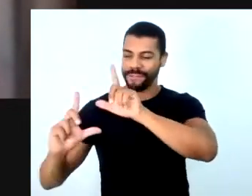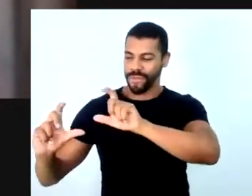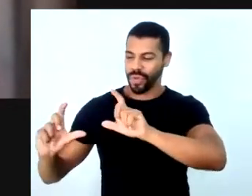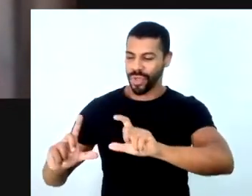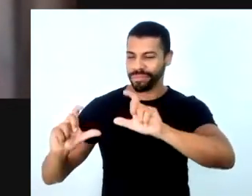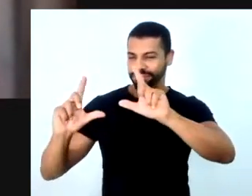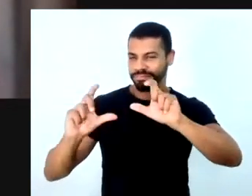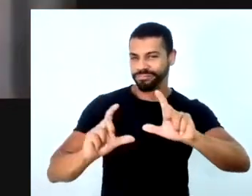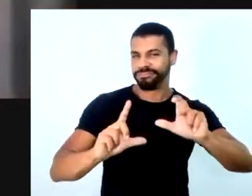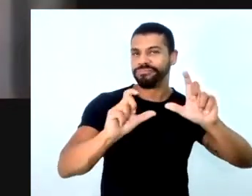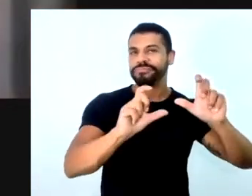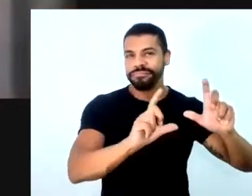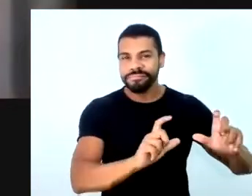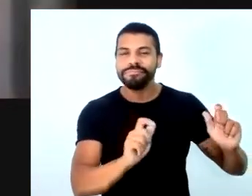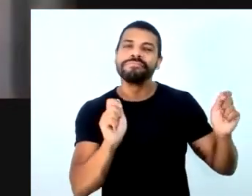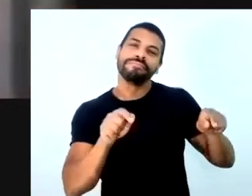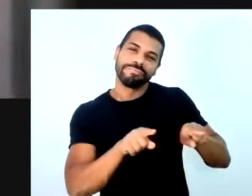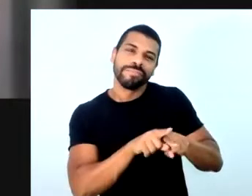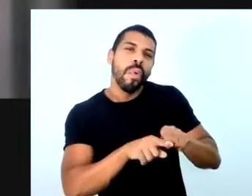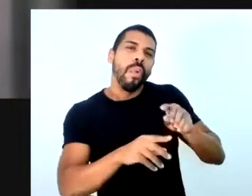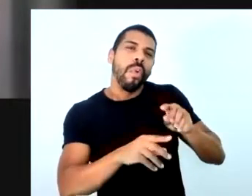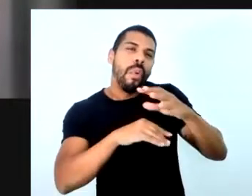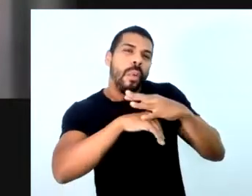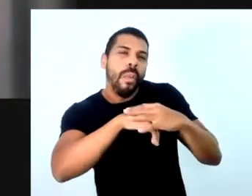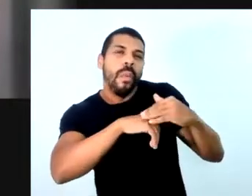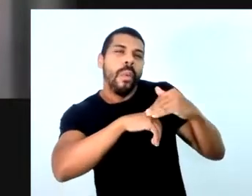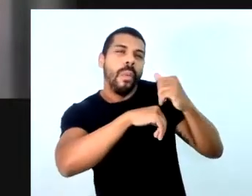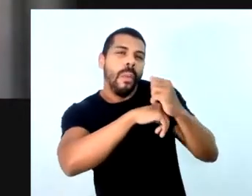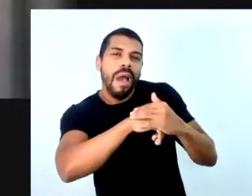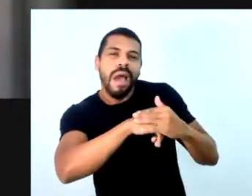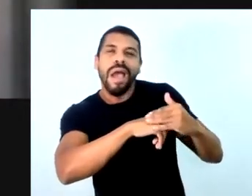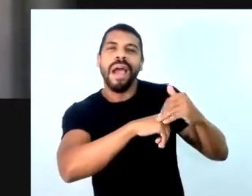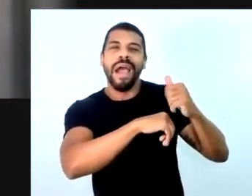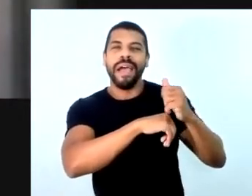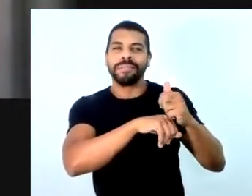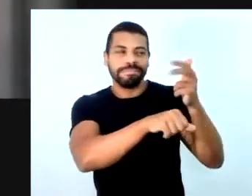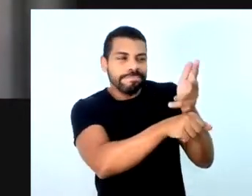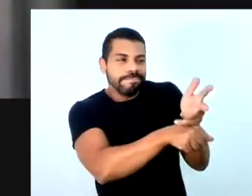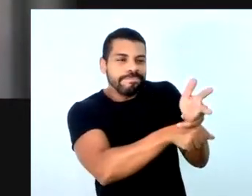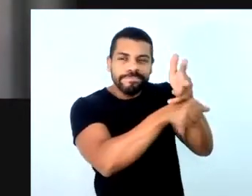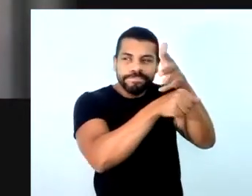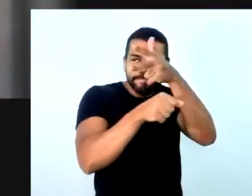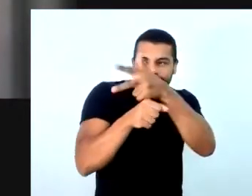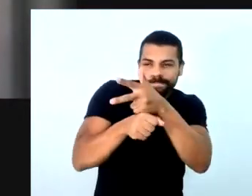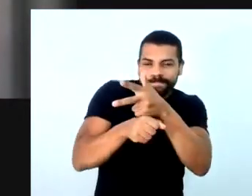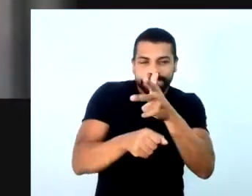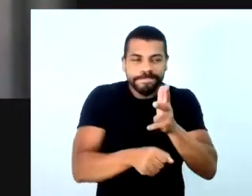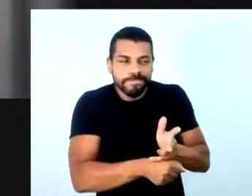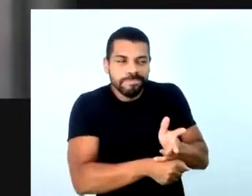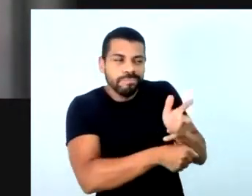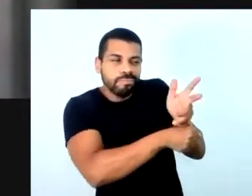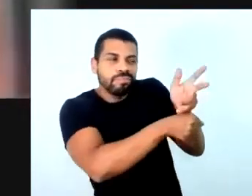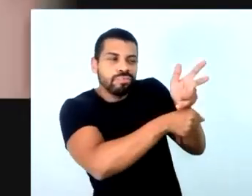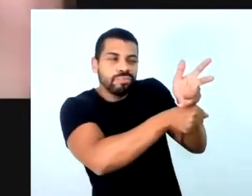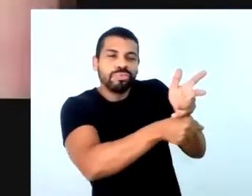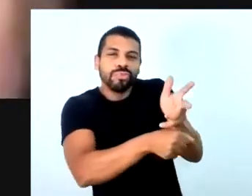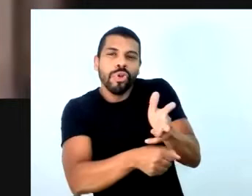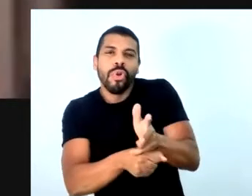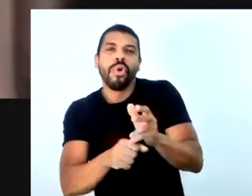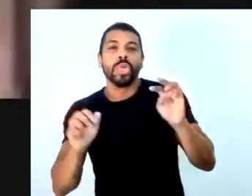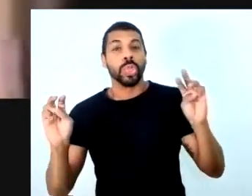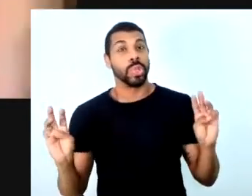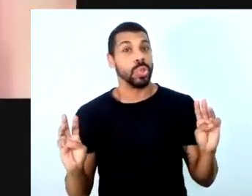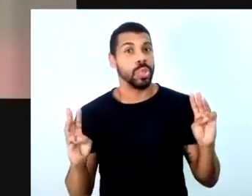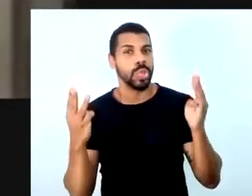O Davi, o diretor de fotografia, filmados de uma forma mais cuidadosa, sabe? com as câmeras posicionadas